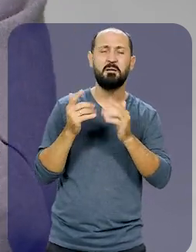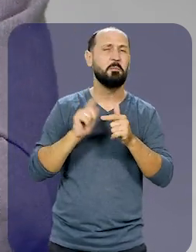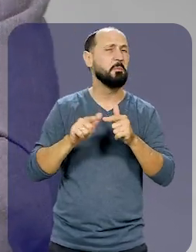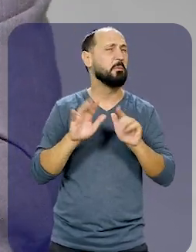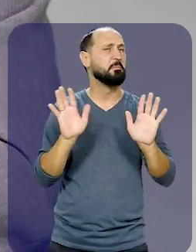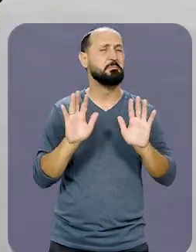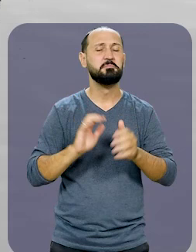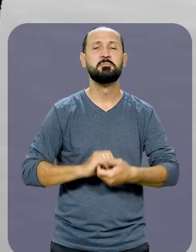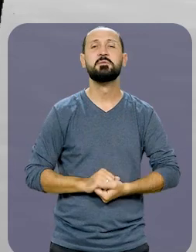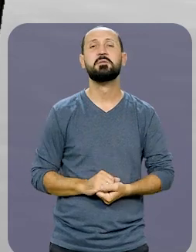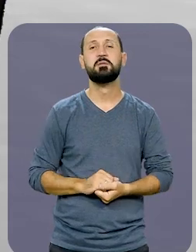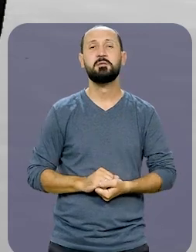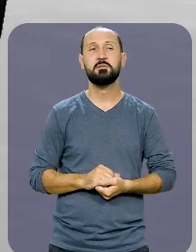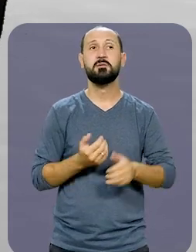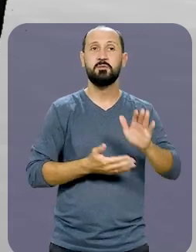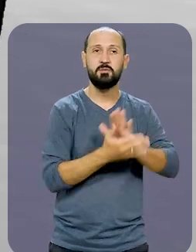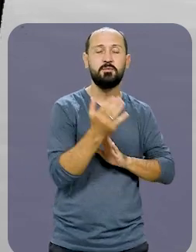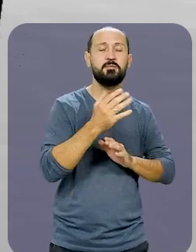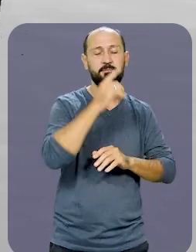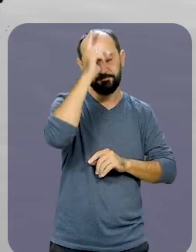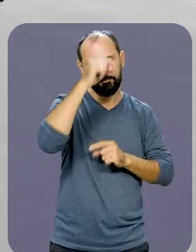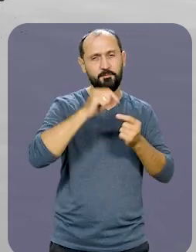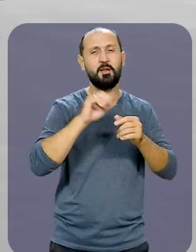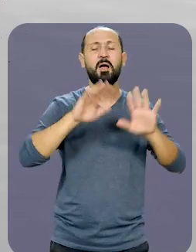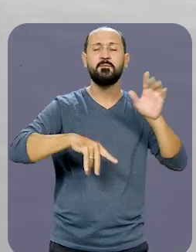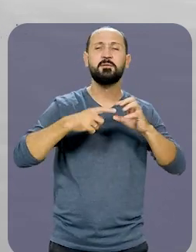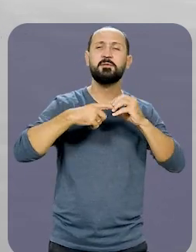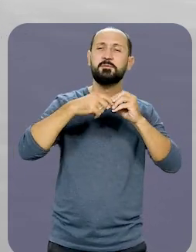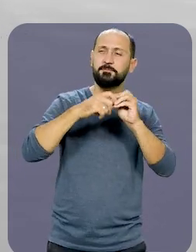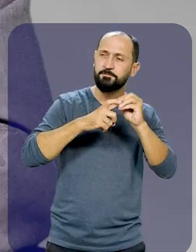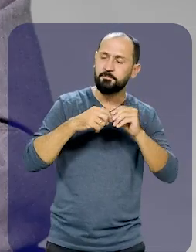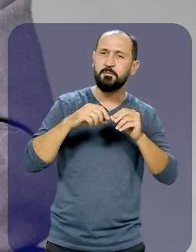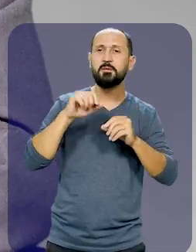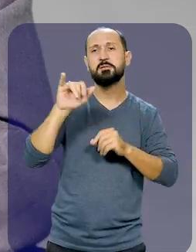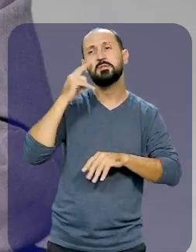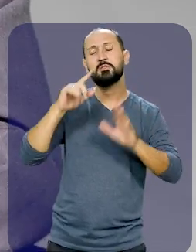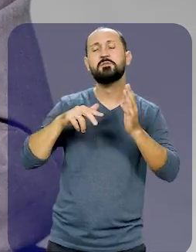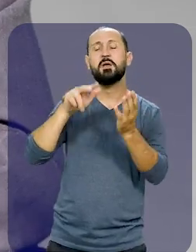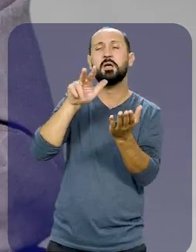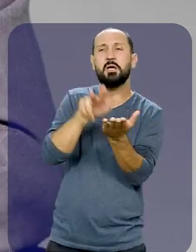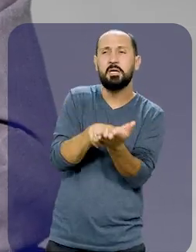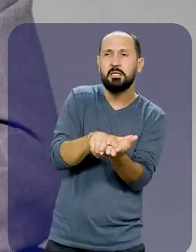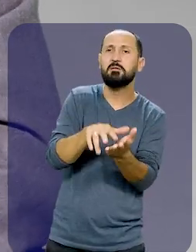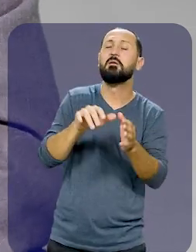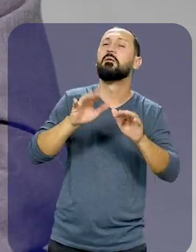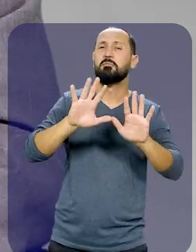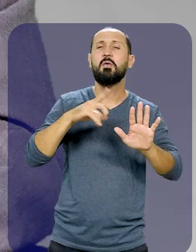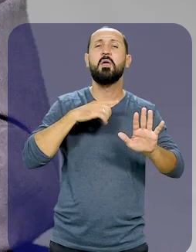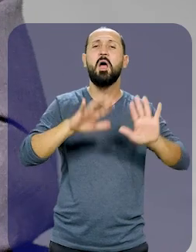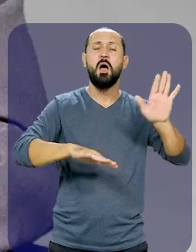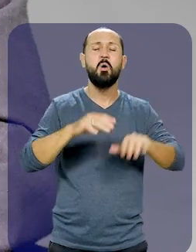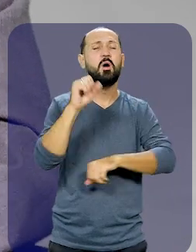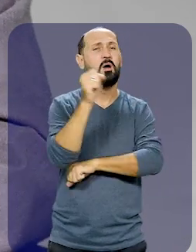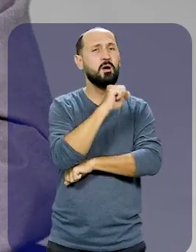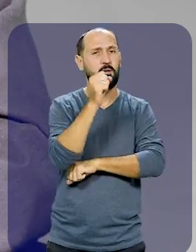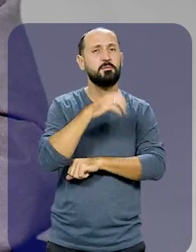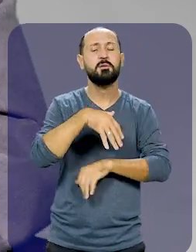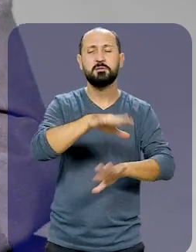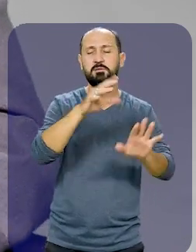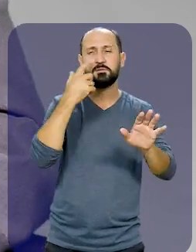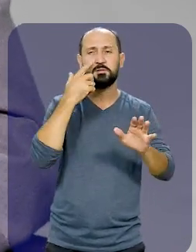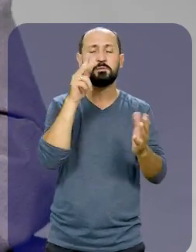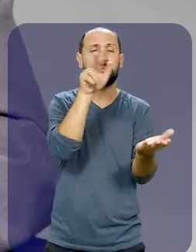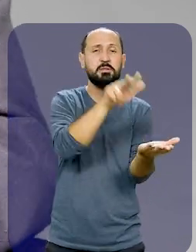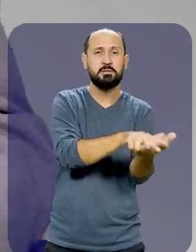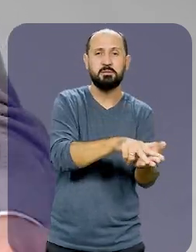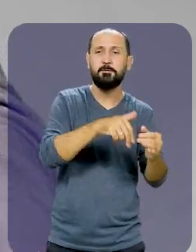há problema nenhum. Mas quando vai para o hospital faz a fisioterapia, né, ajuda. Se tiver que internar, os casos mais graves acabam até